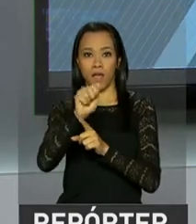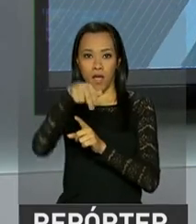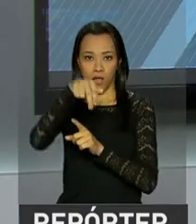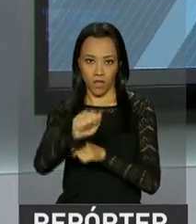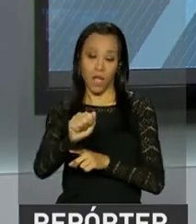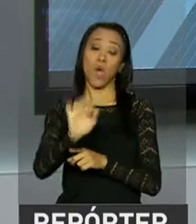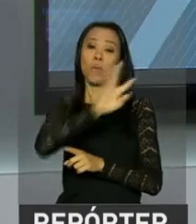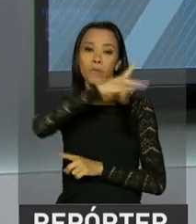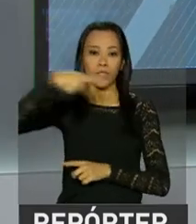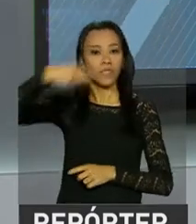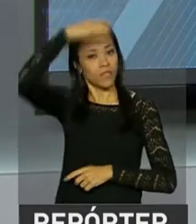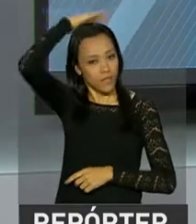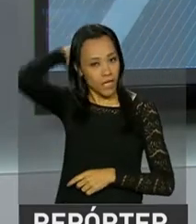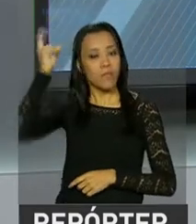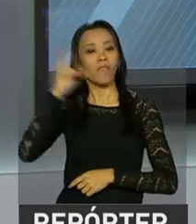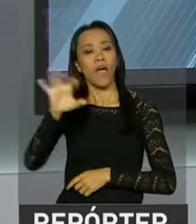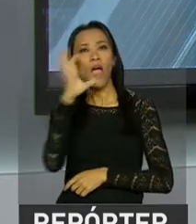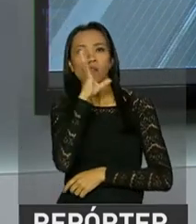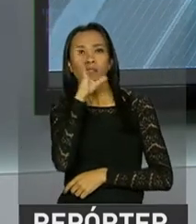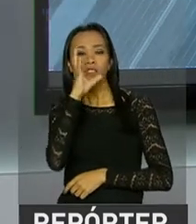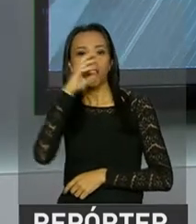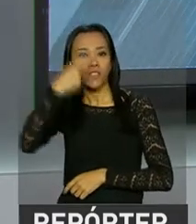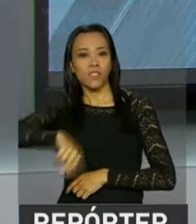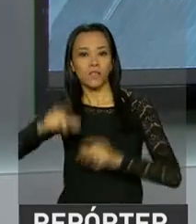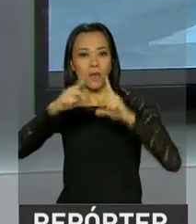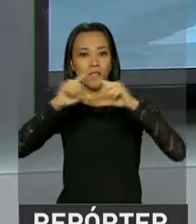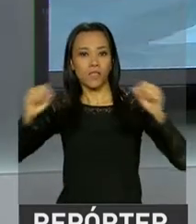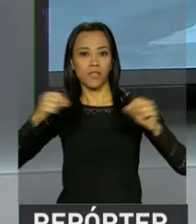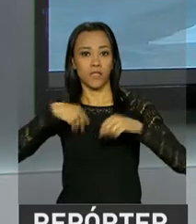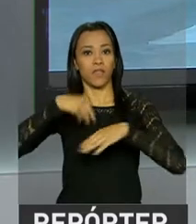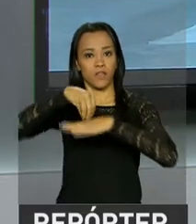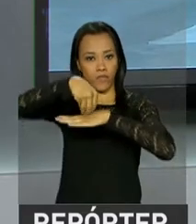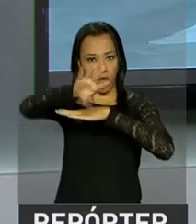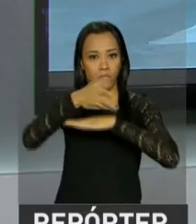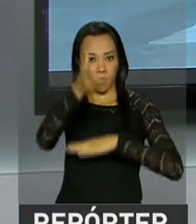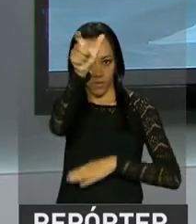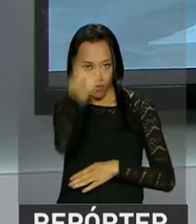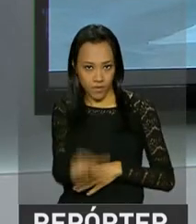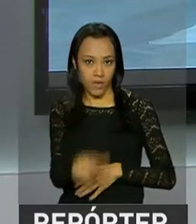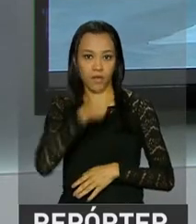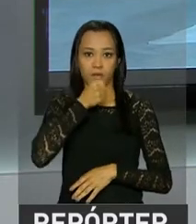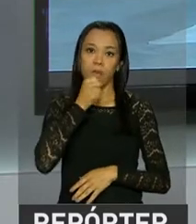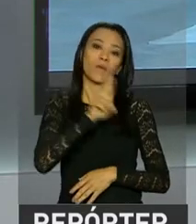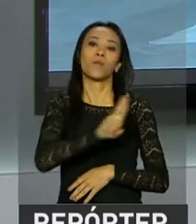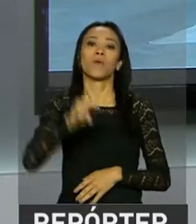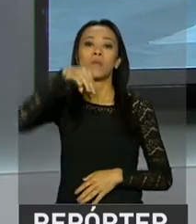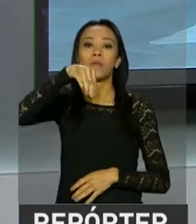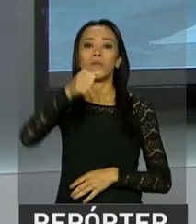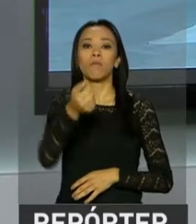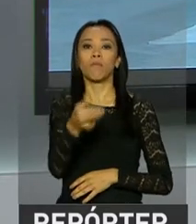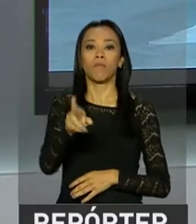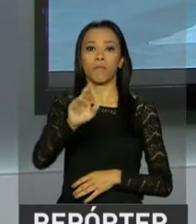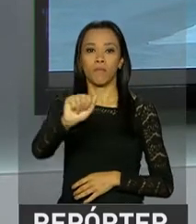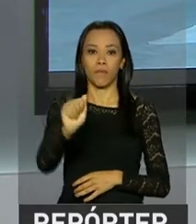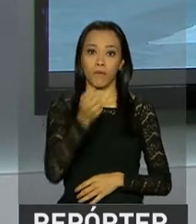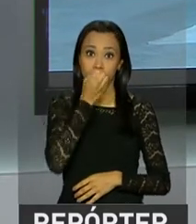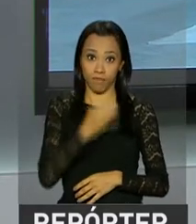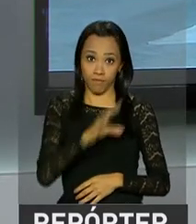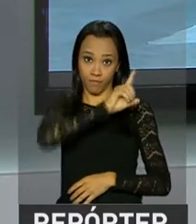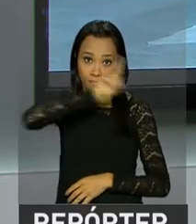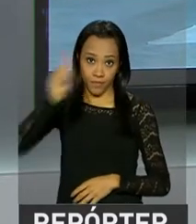aqui de brasília que tem as informações para a gente ao vivo a repórter maria que não se instalar no palácio do planalto foi maria bom